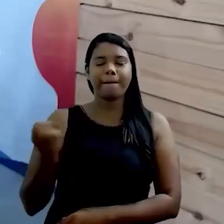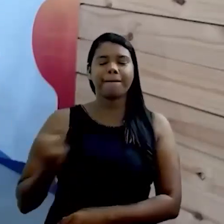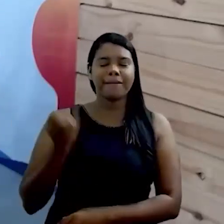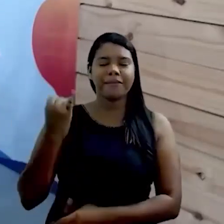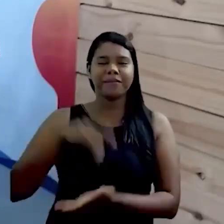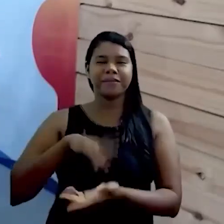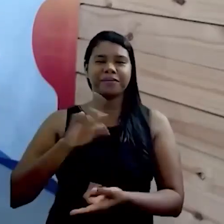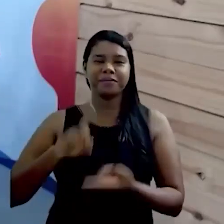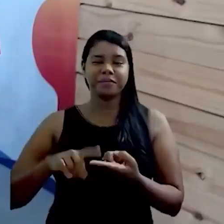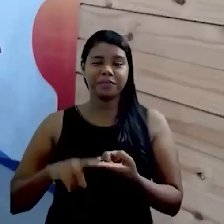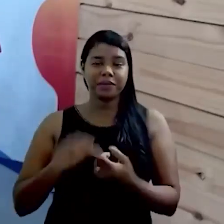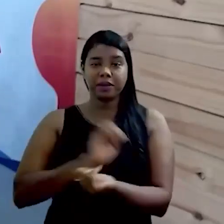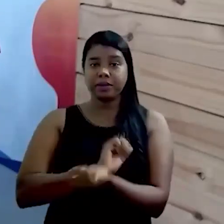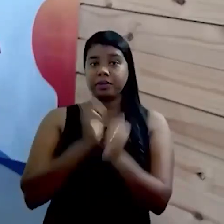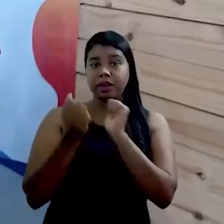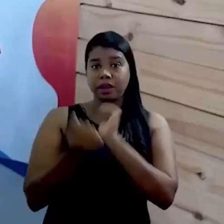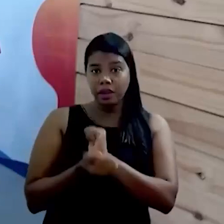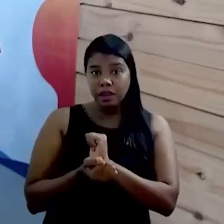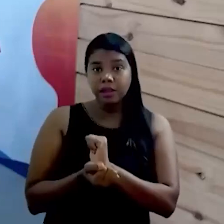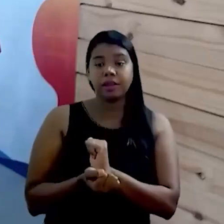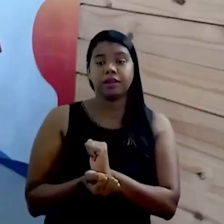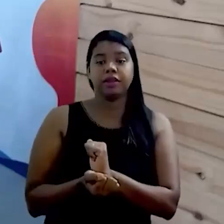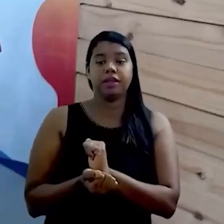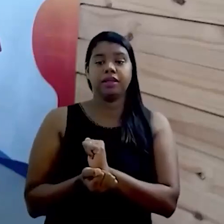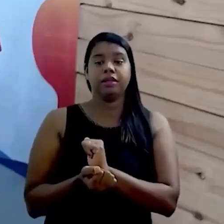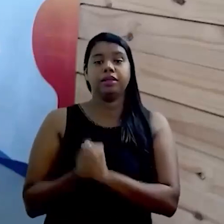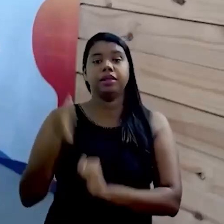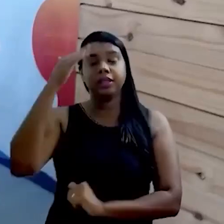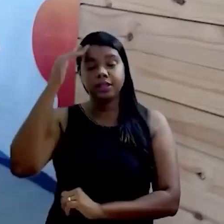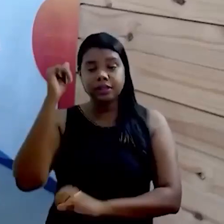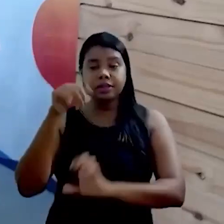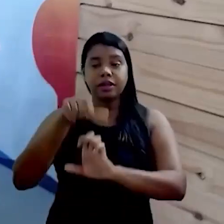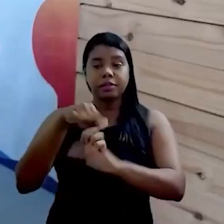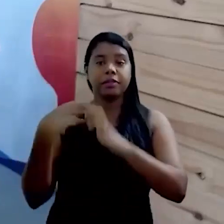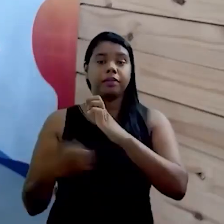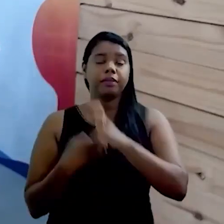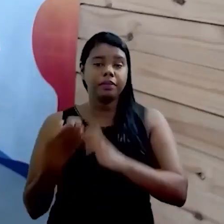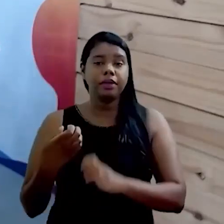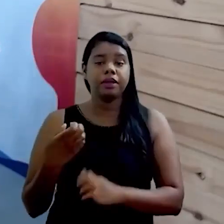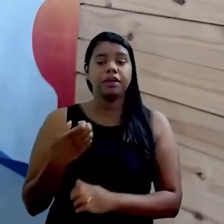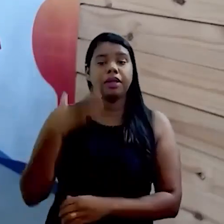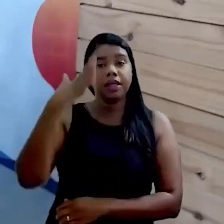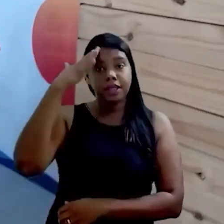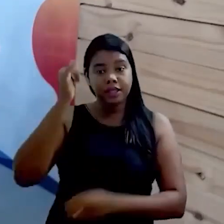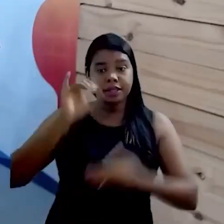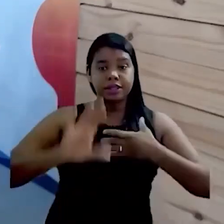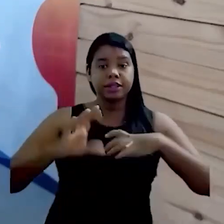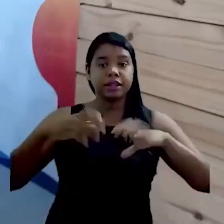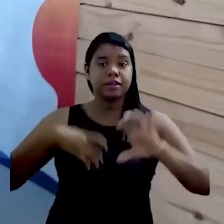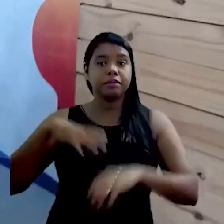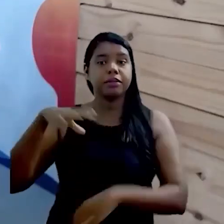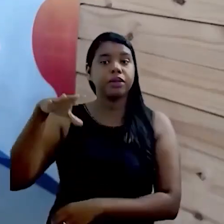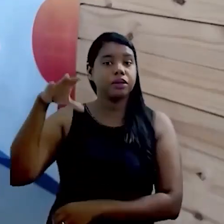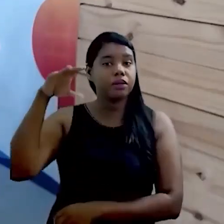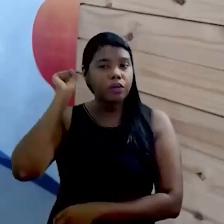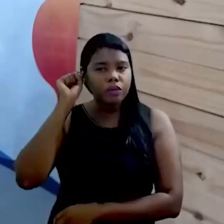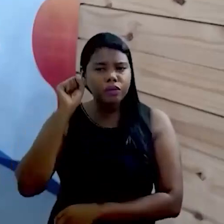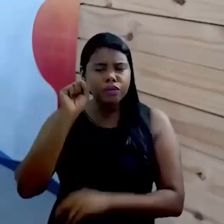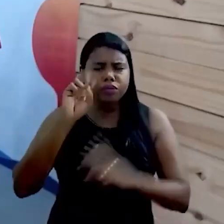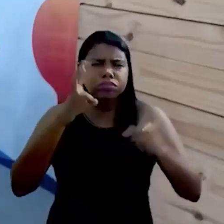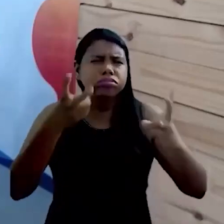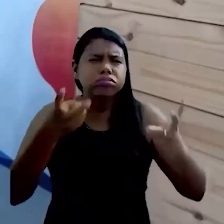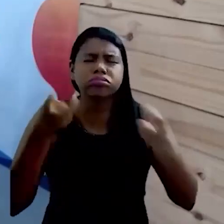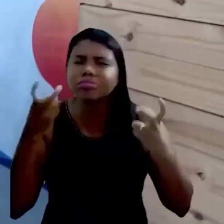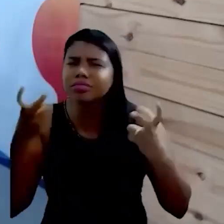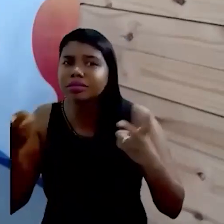Angelina falou muito questão da adaptabilidade, flexibilidade, mas acho que a gente precisa saber ouvir, né? Saber prestar atenção no